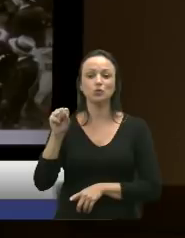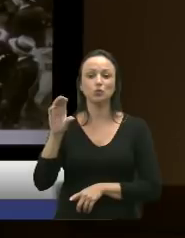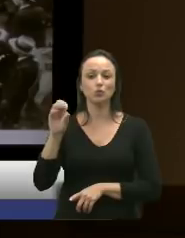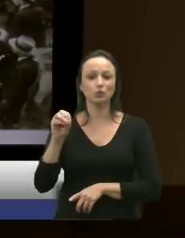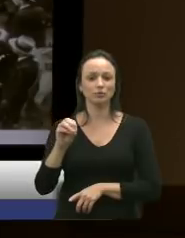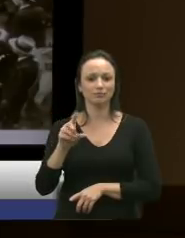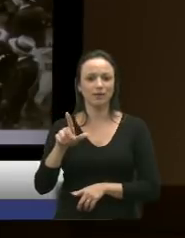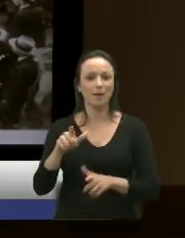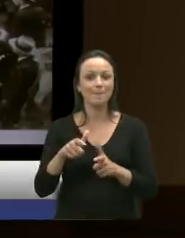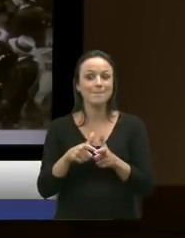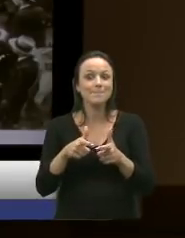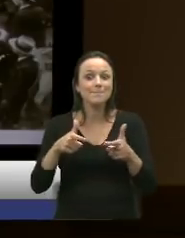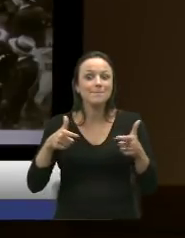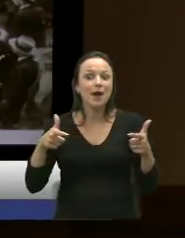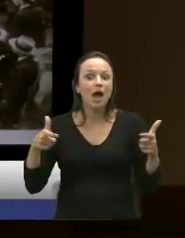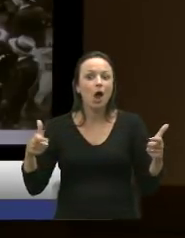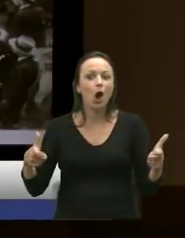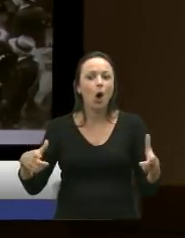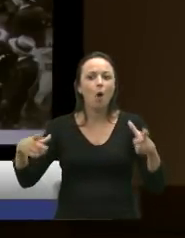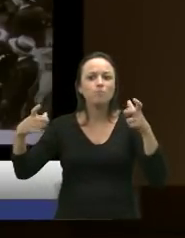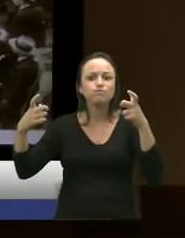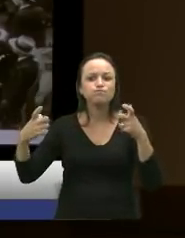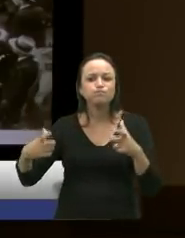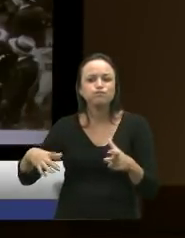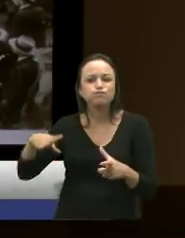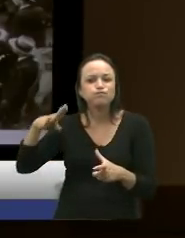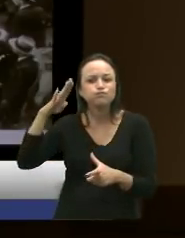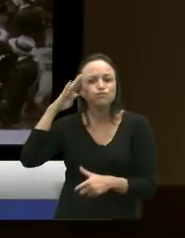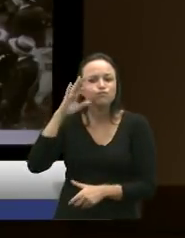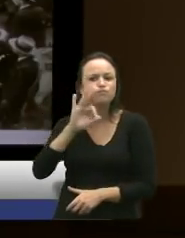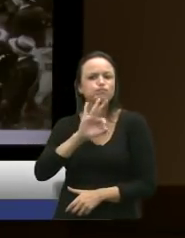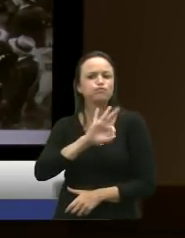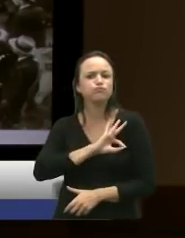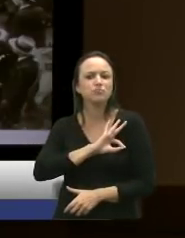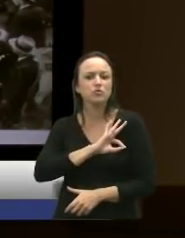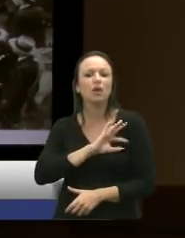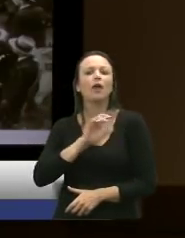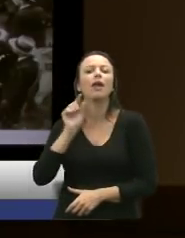o maior quartel da PM já foi a USP.